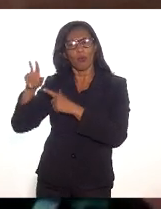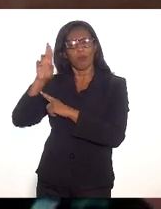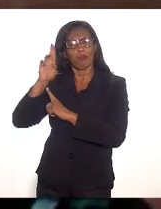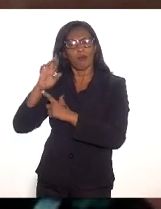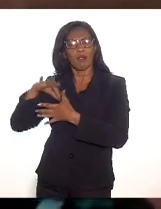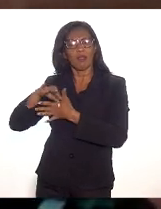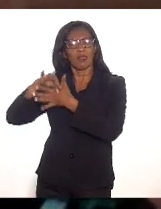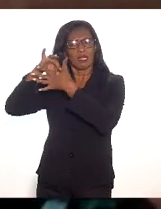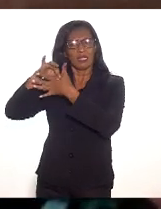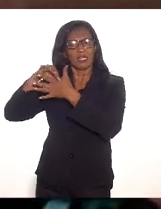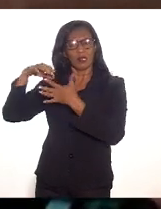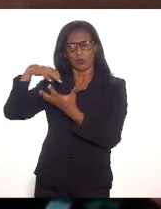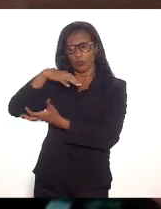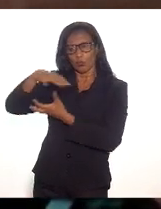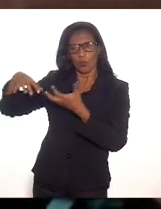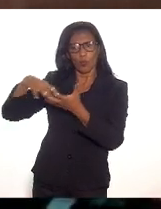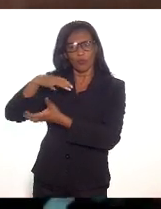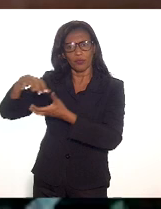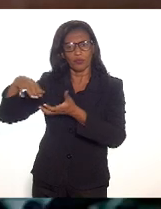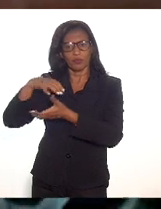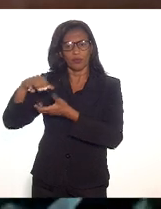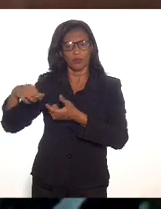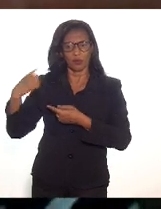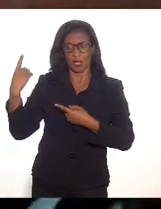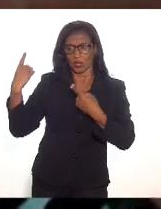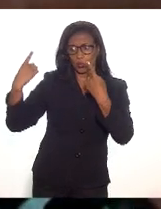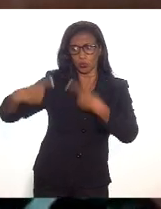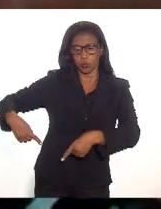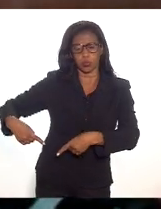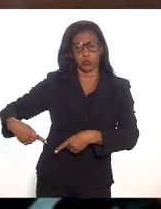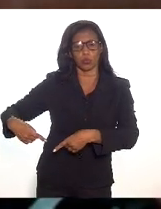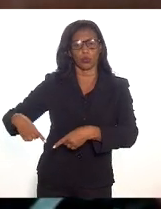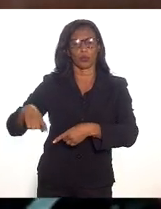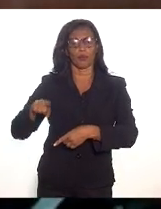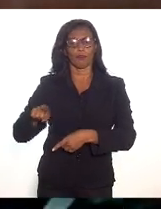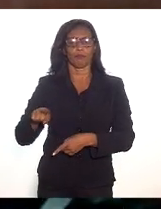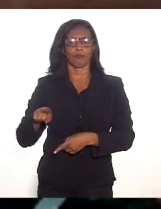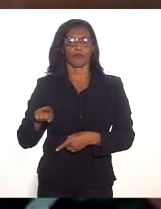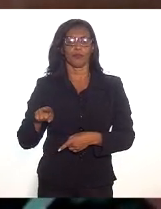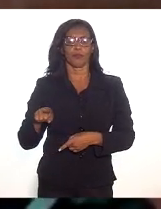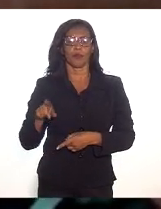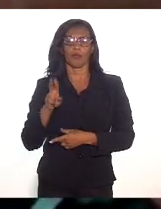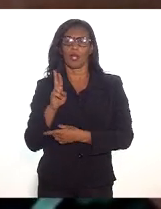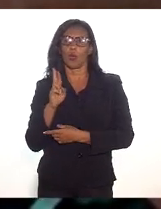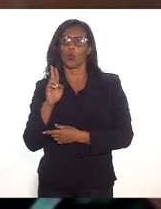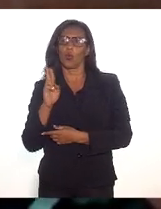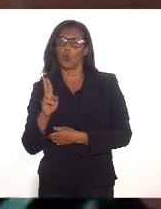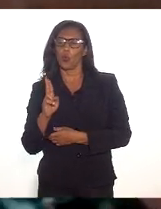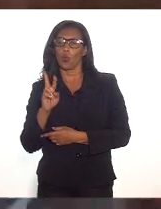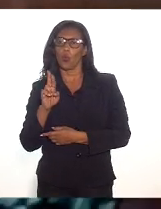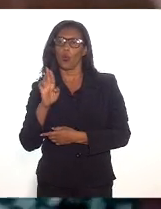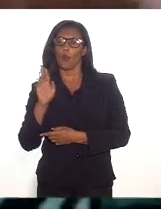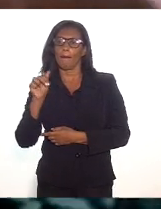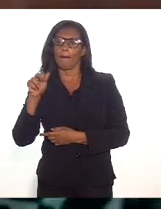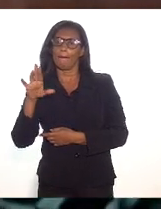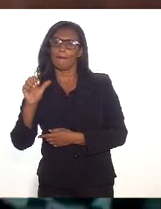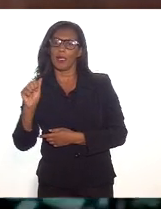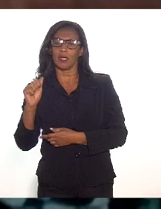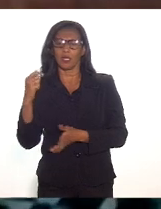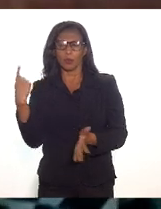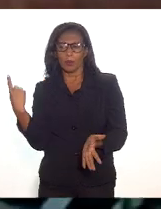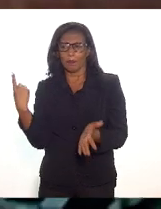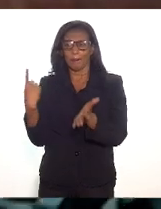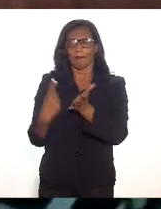de Favelas, na disputa pela questão urbana na cidade do Rio de Janeiro e que